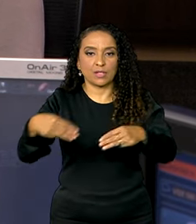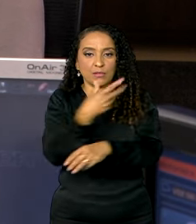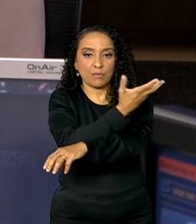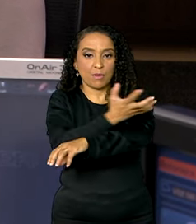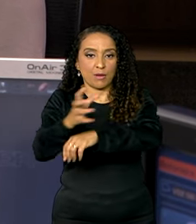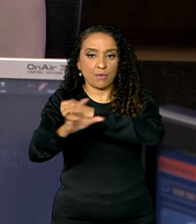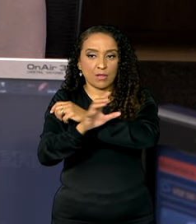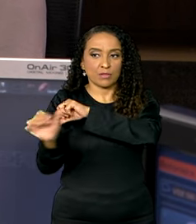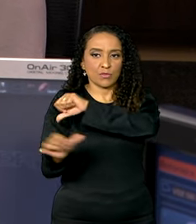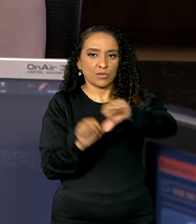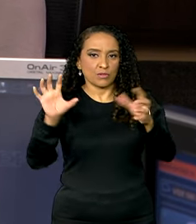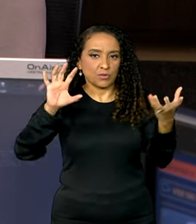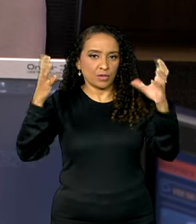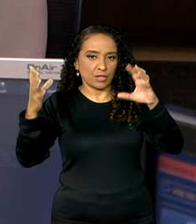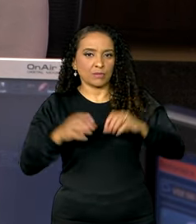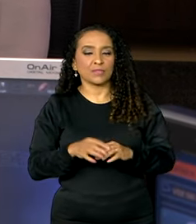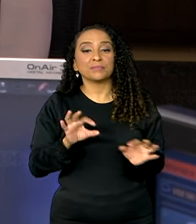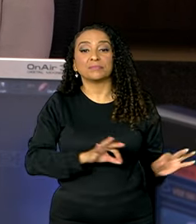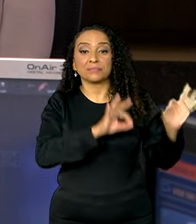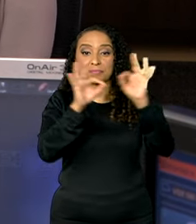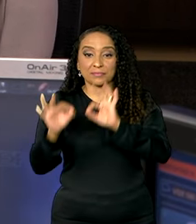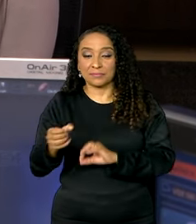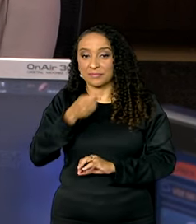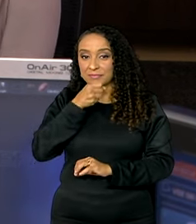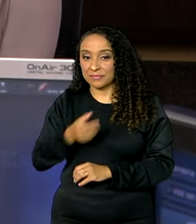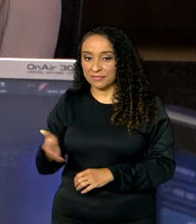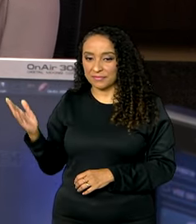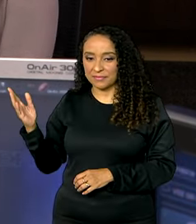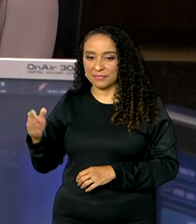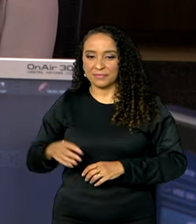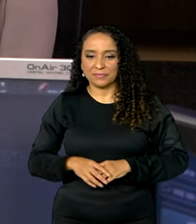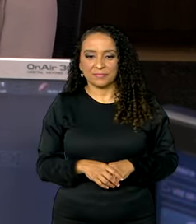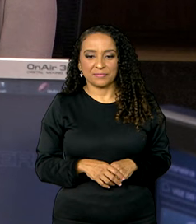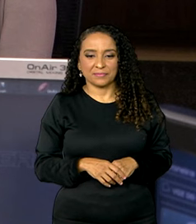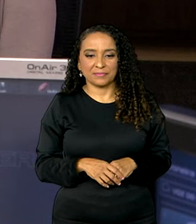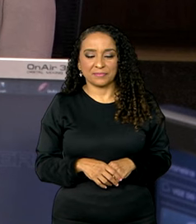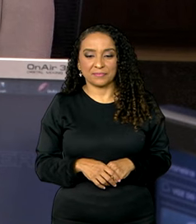Meio Ambiente e Mudança do Clima. Acompanhe a entrevista gravada.